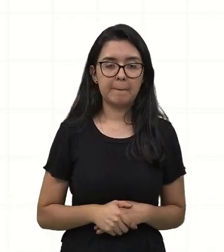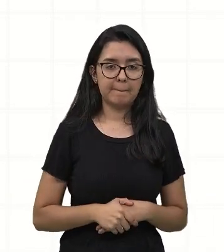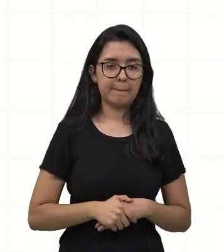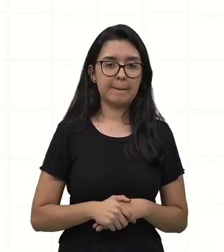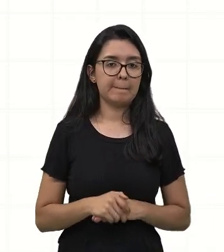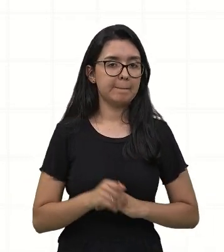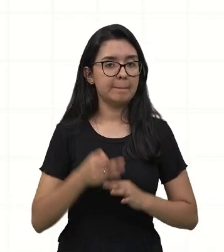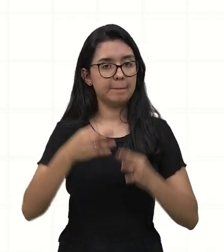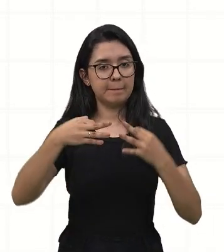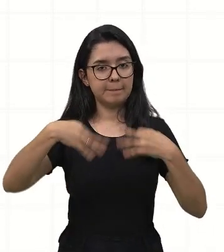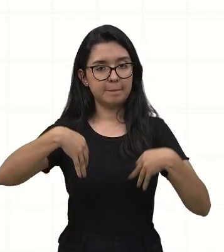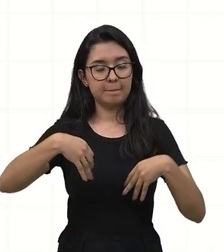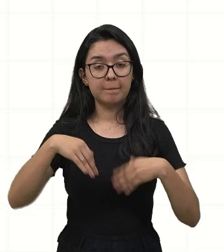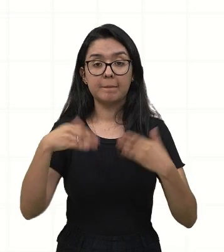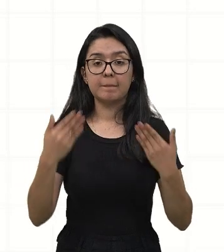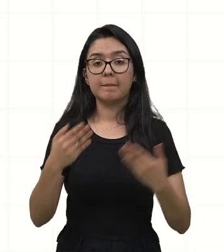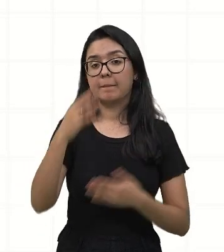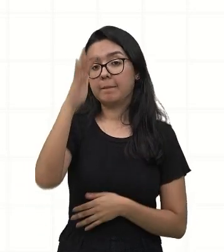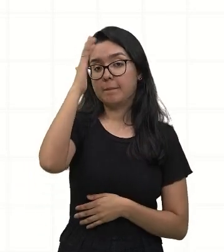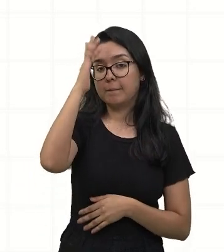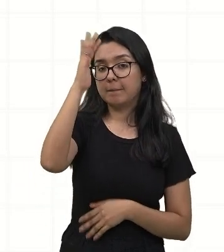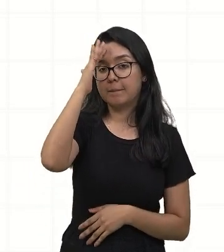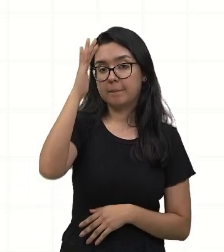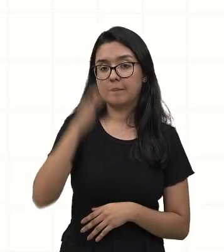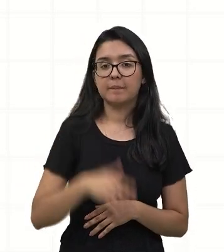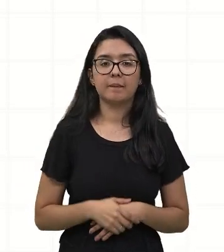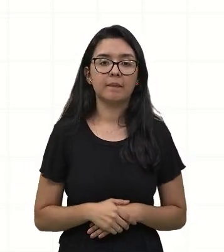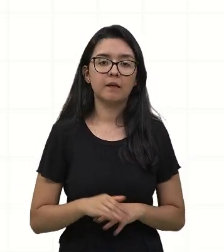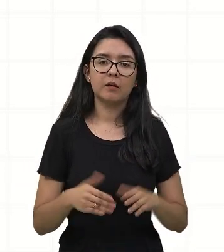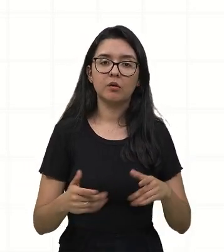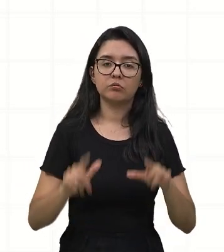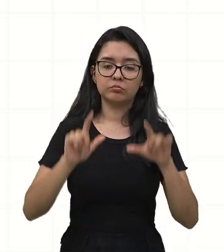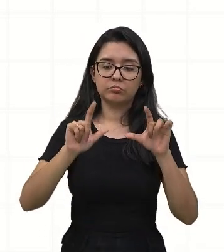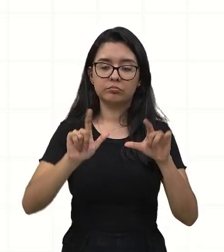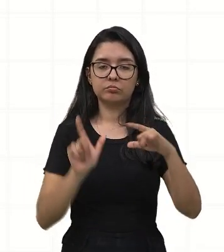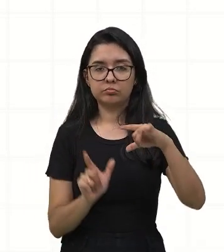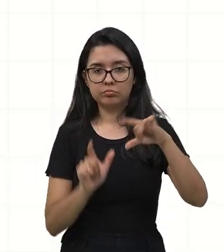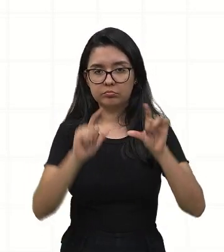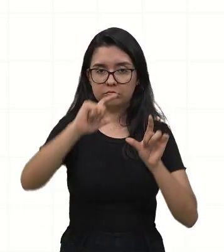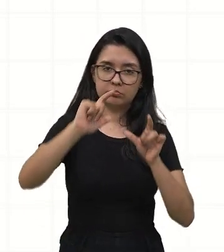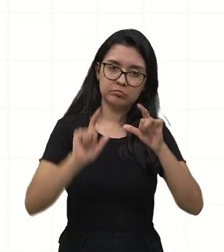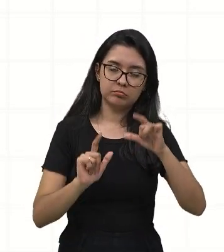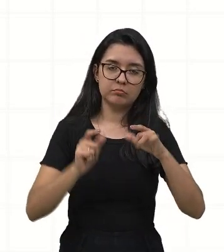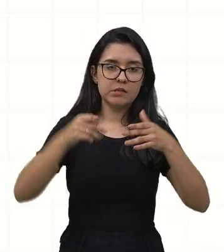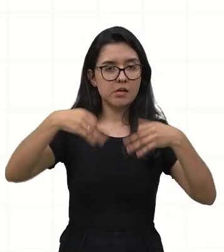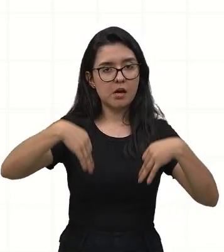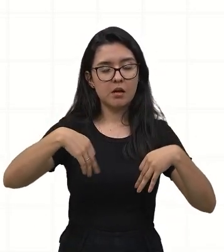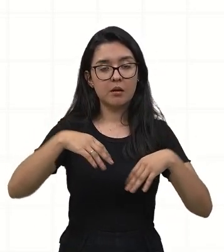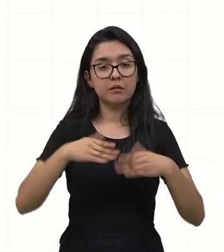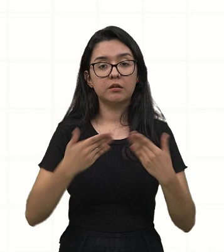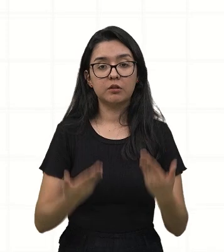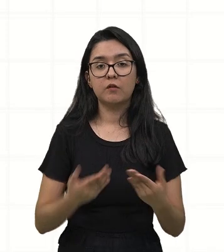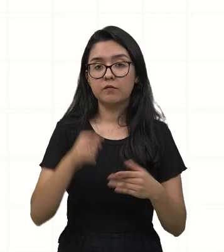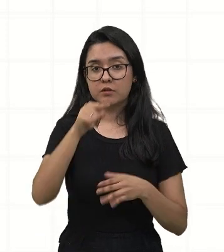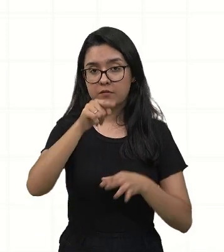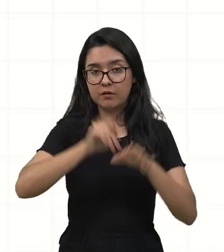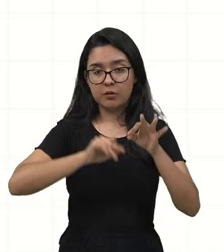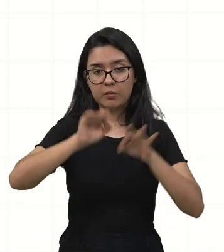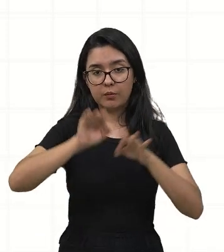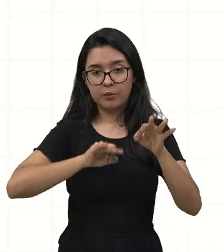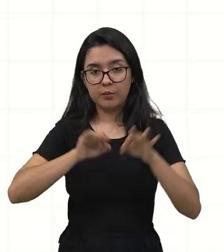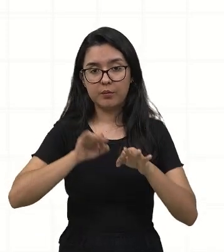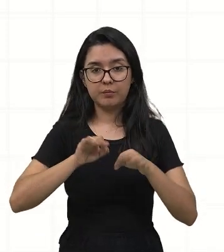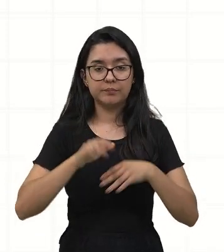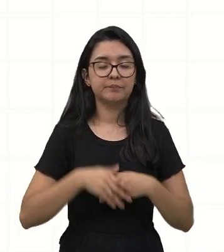tudo bem? Aí, imagina que o seu transferidor não vai estar na posição certa. Tudo bem? Aí você vai trazer, ó, vai lá no